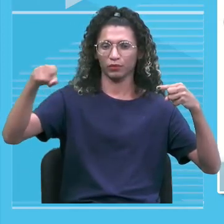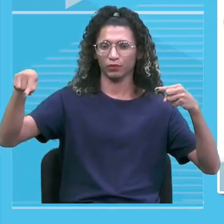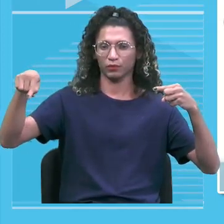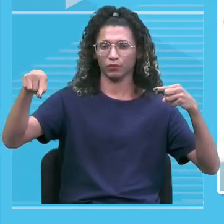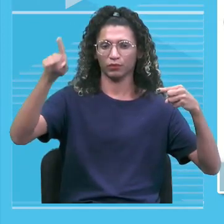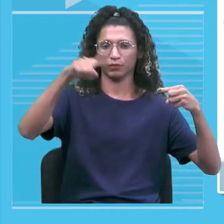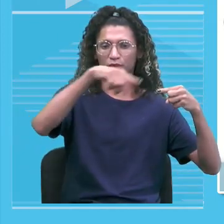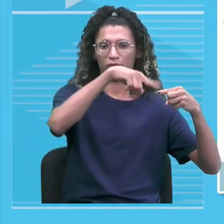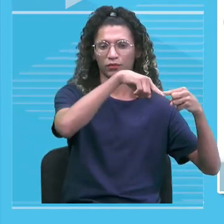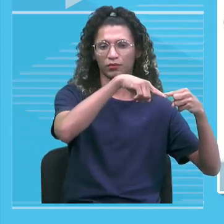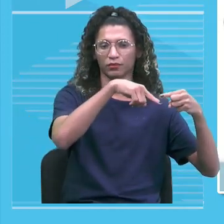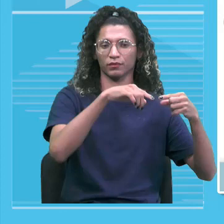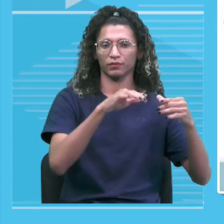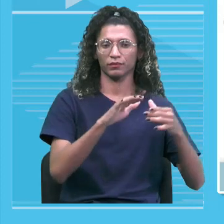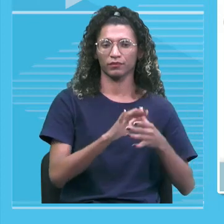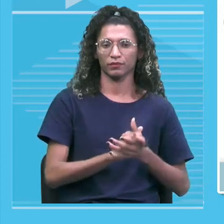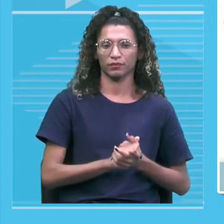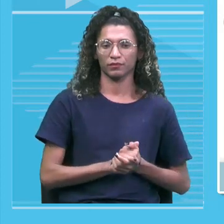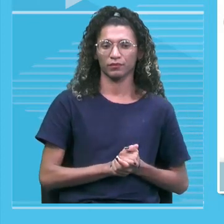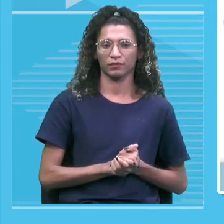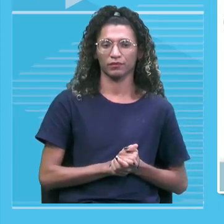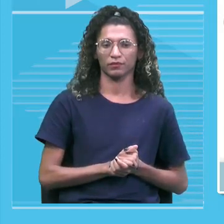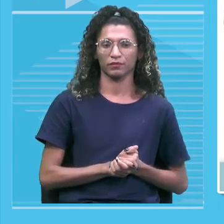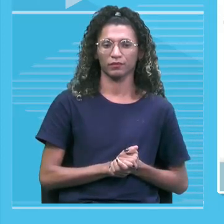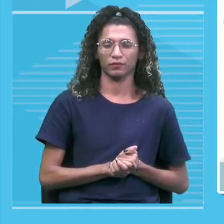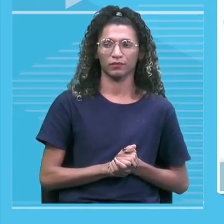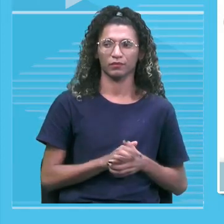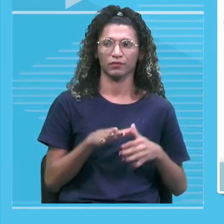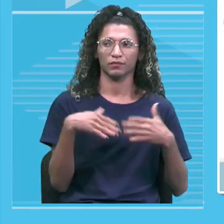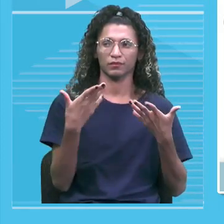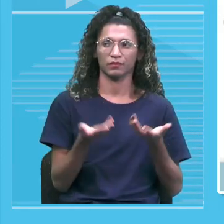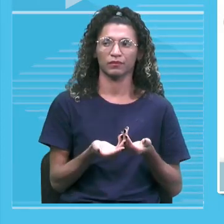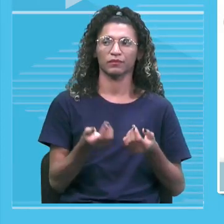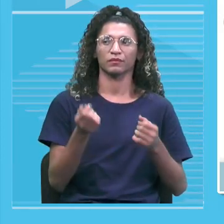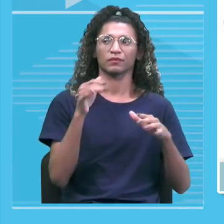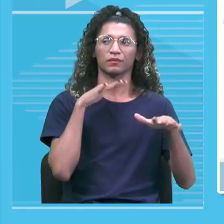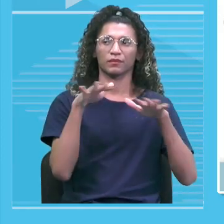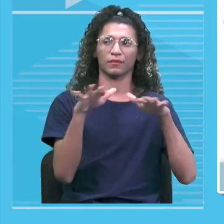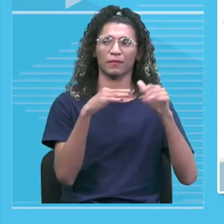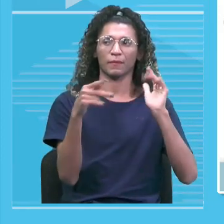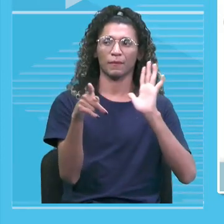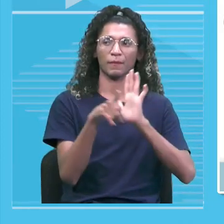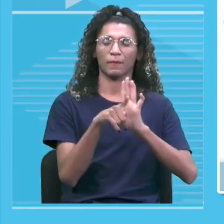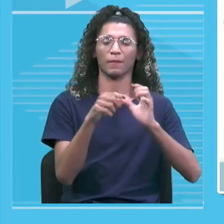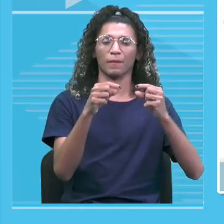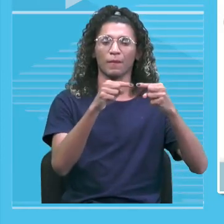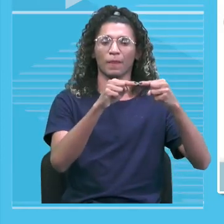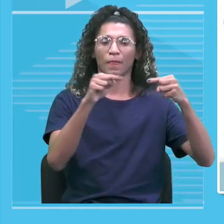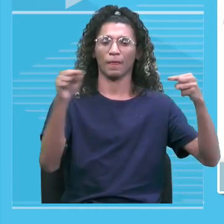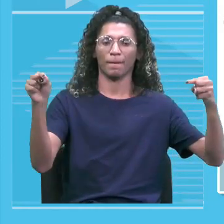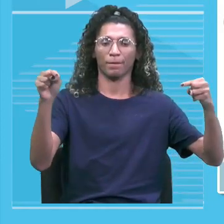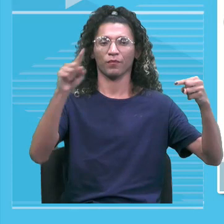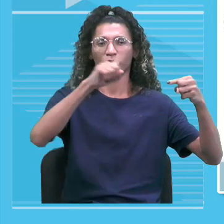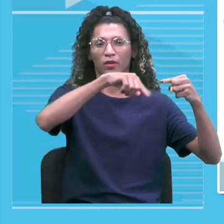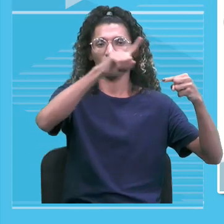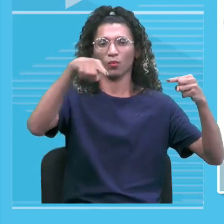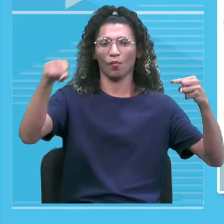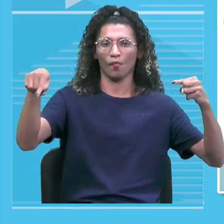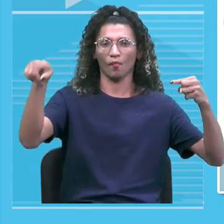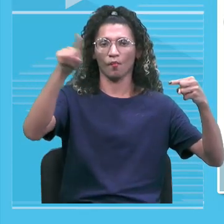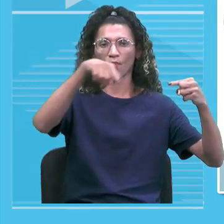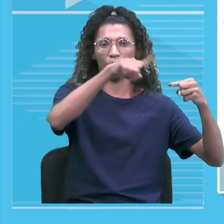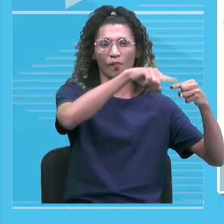Ou seja a direção de movimento dessa corda é uma direção